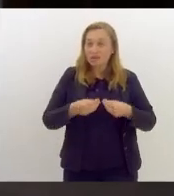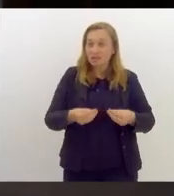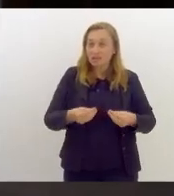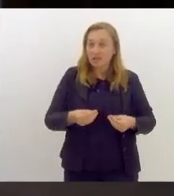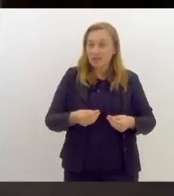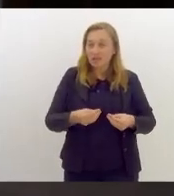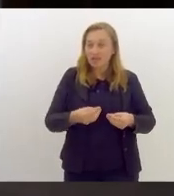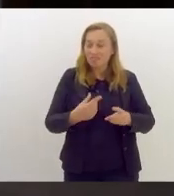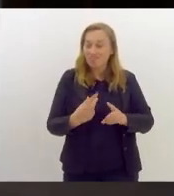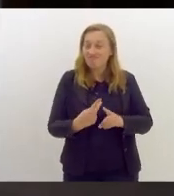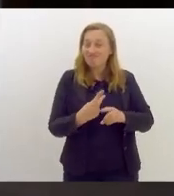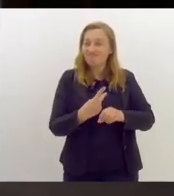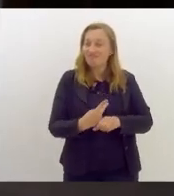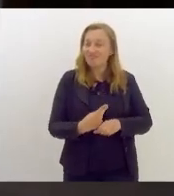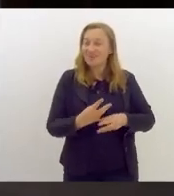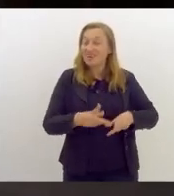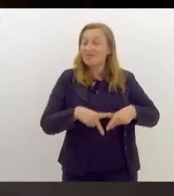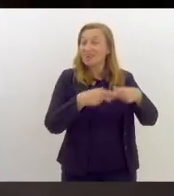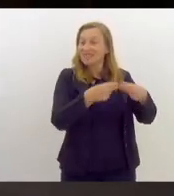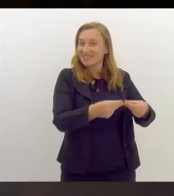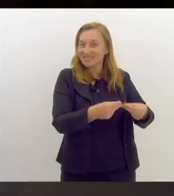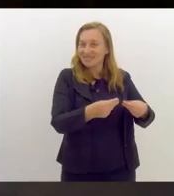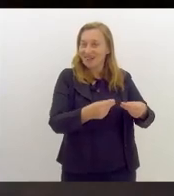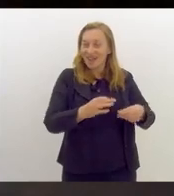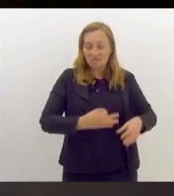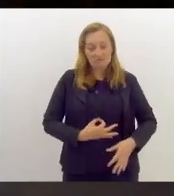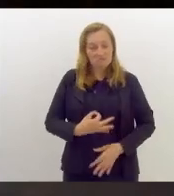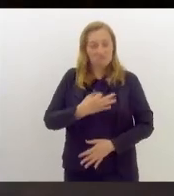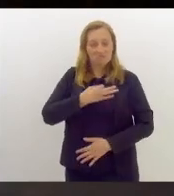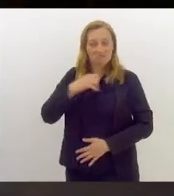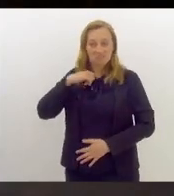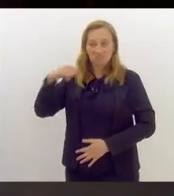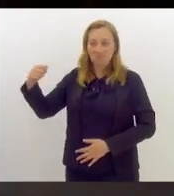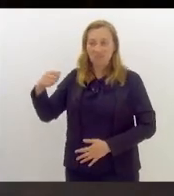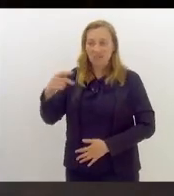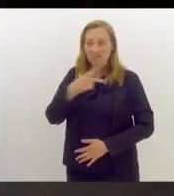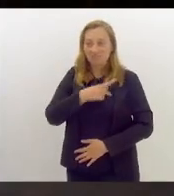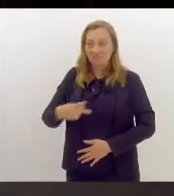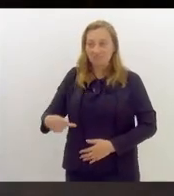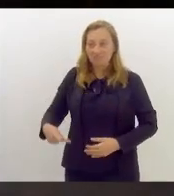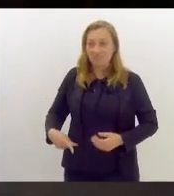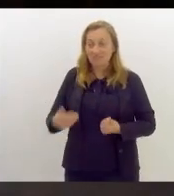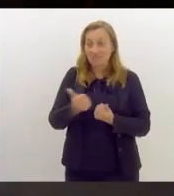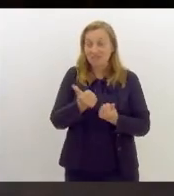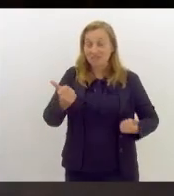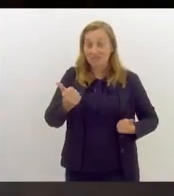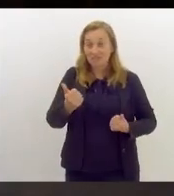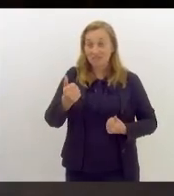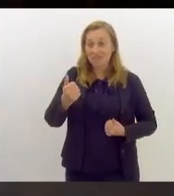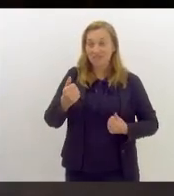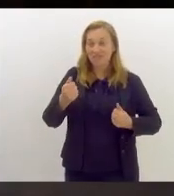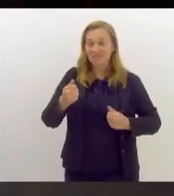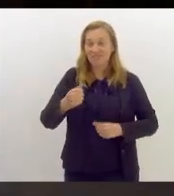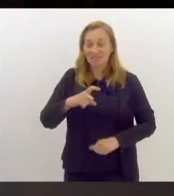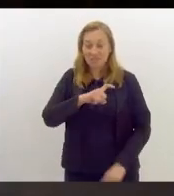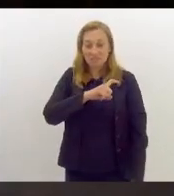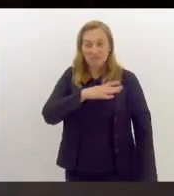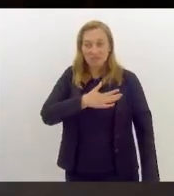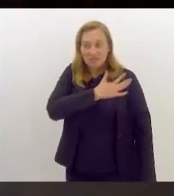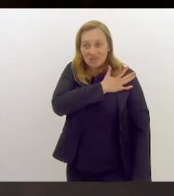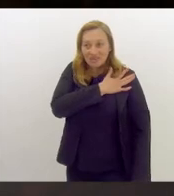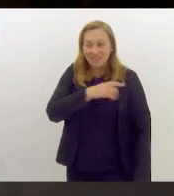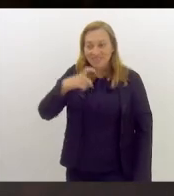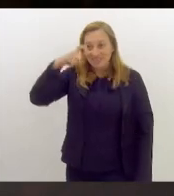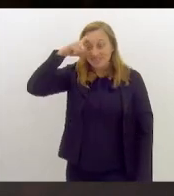honraria da nossa casa ao vice-presidente Mourão que eu tenho assim o orgulho né